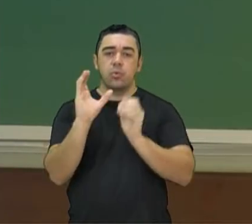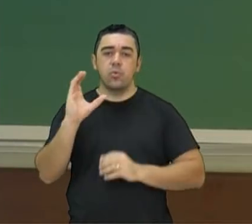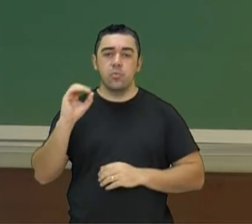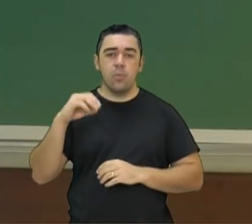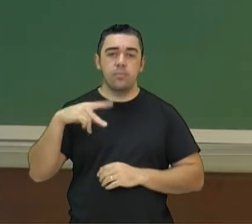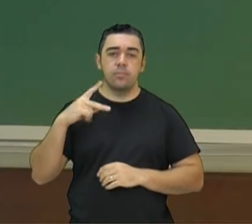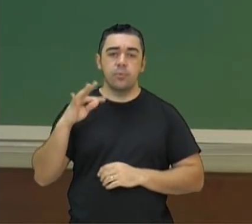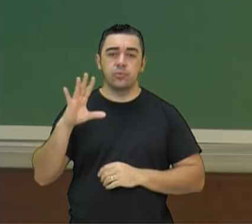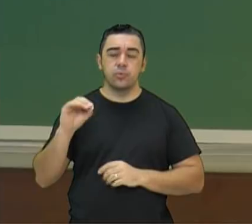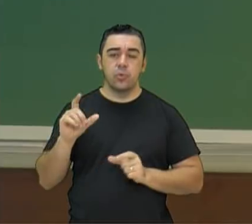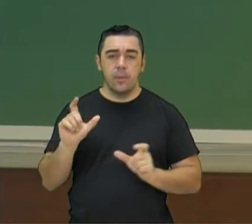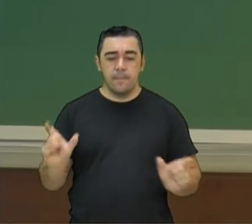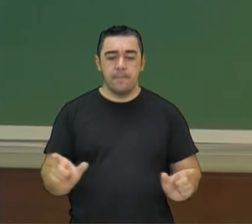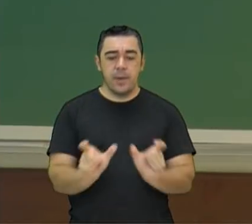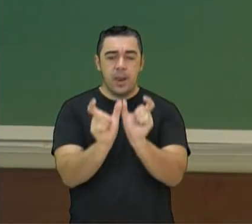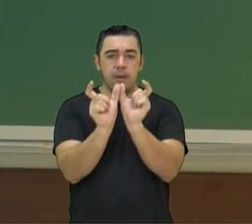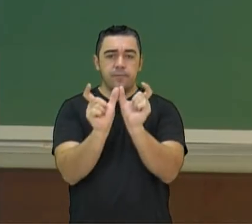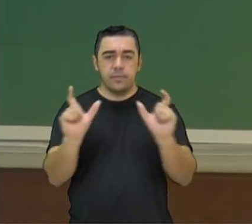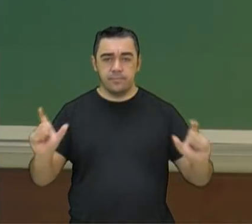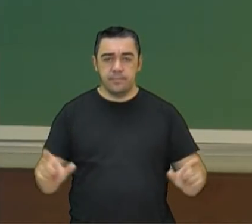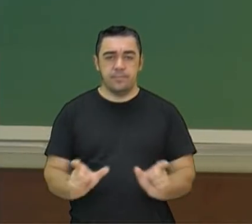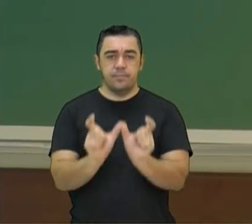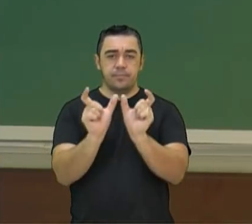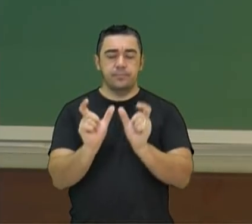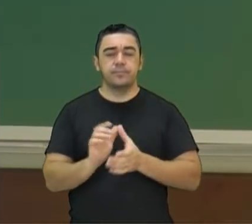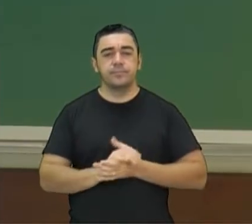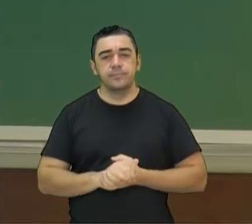se constitui de duas ou mais palavras, certo?